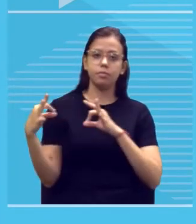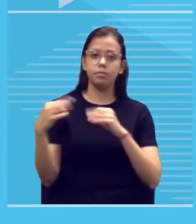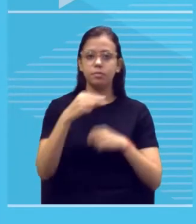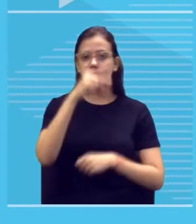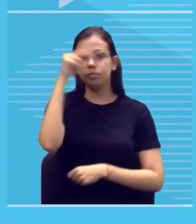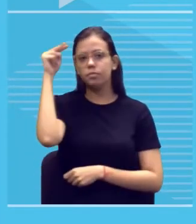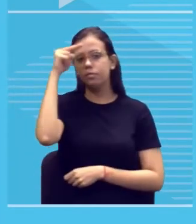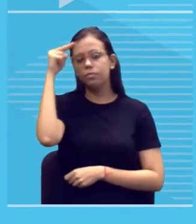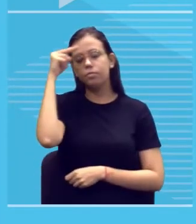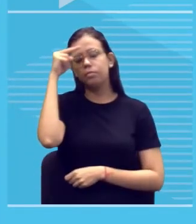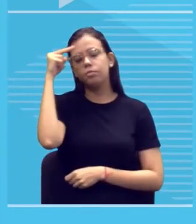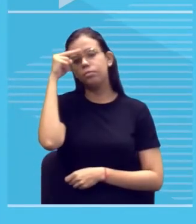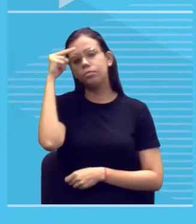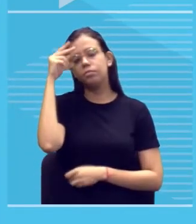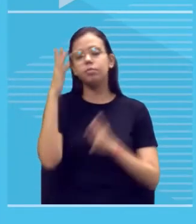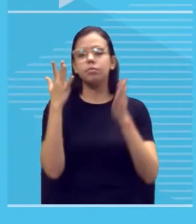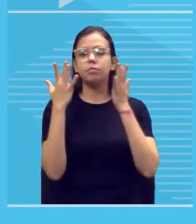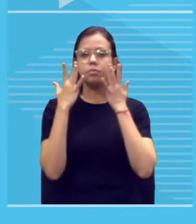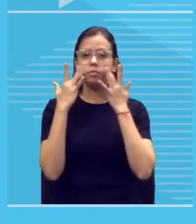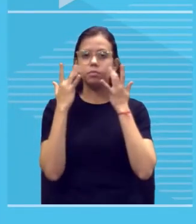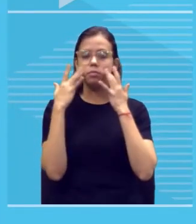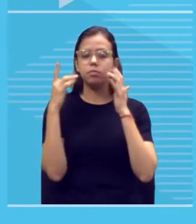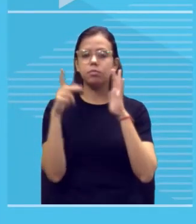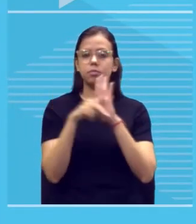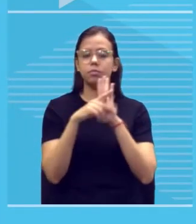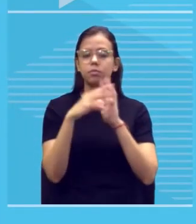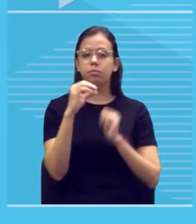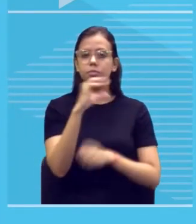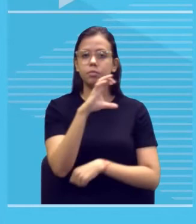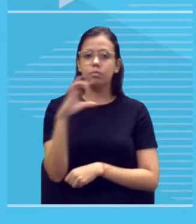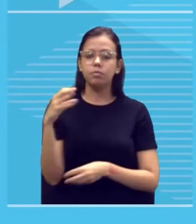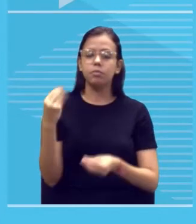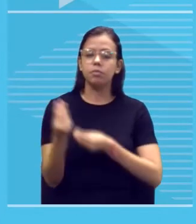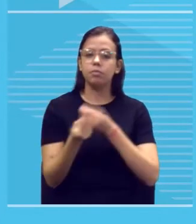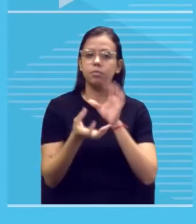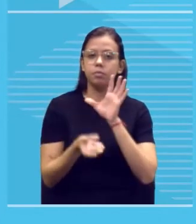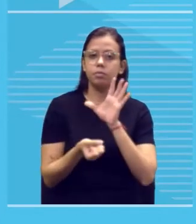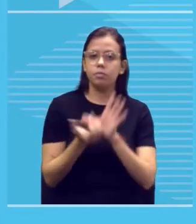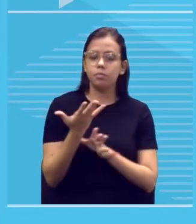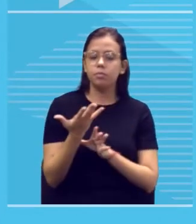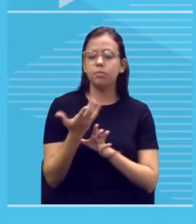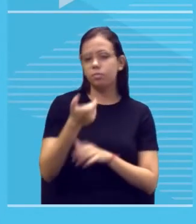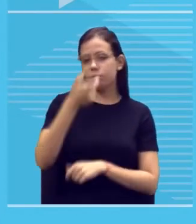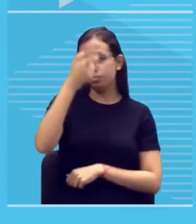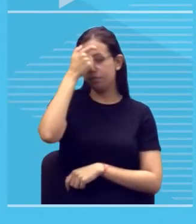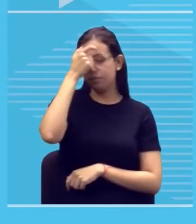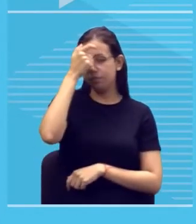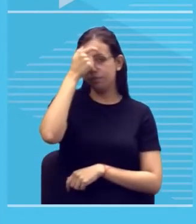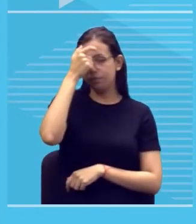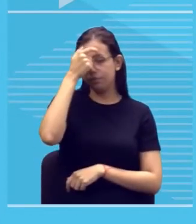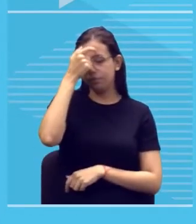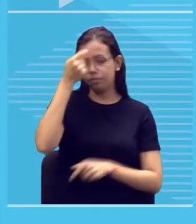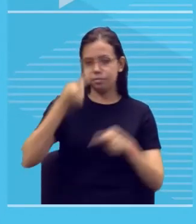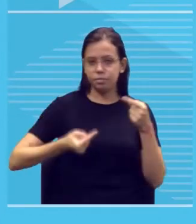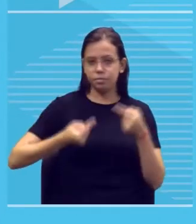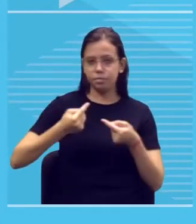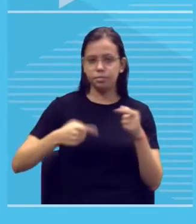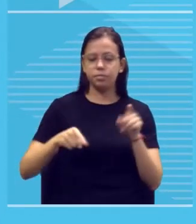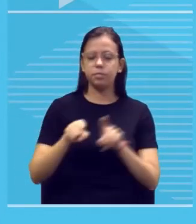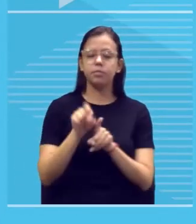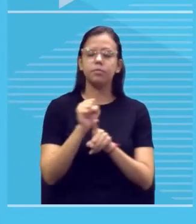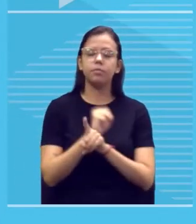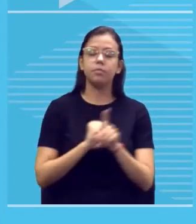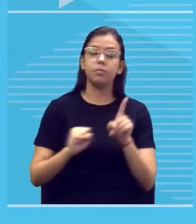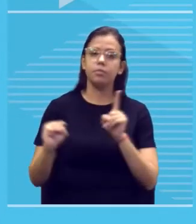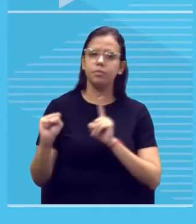a história do teatro ocidental nesse sentido né de construção de consciência política social